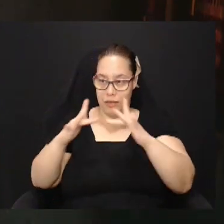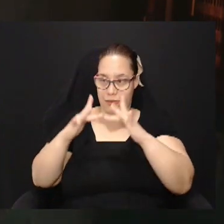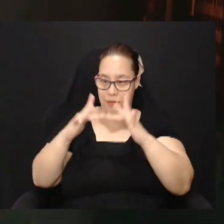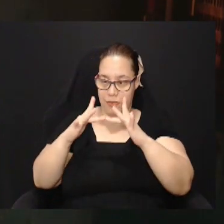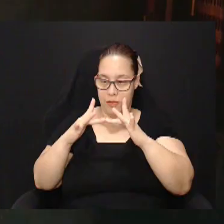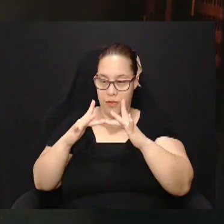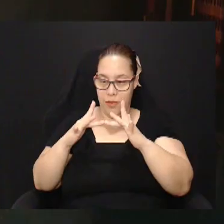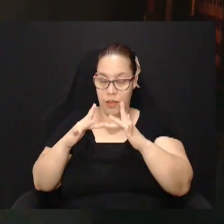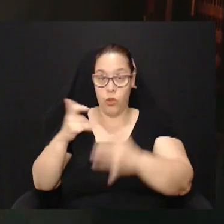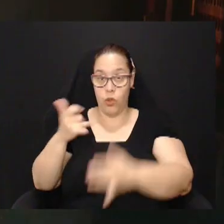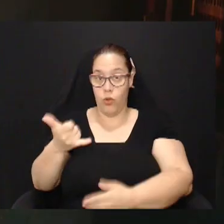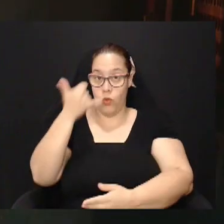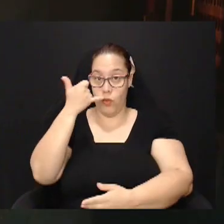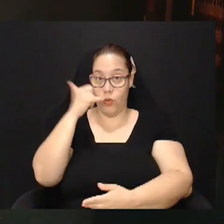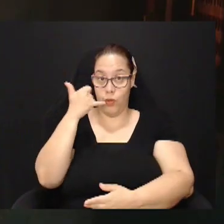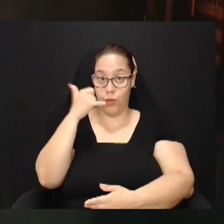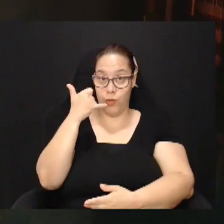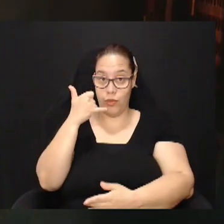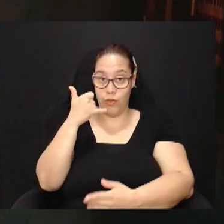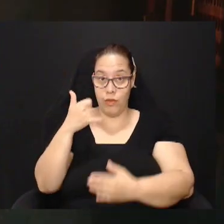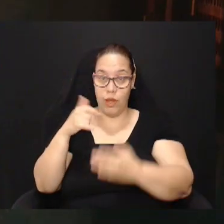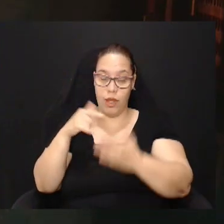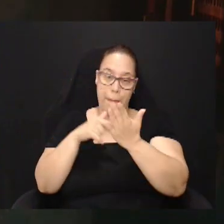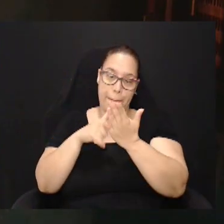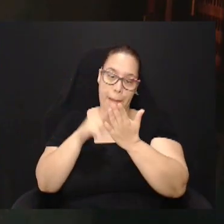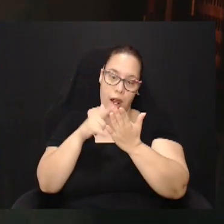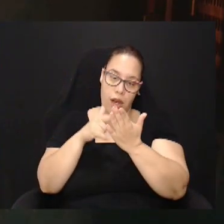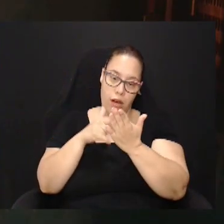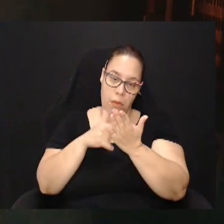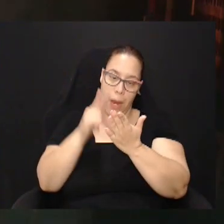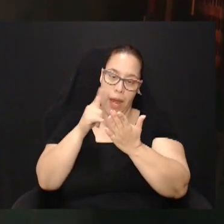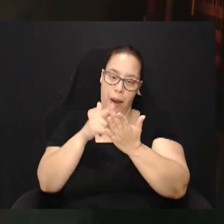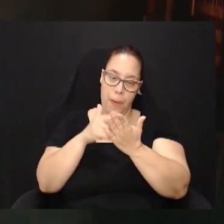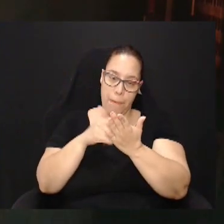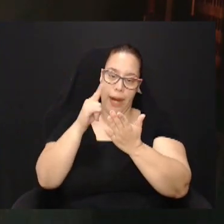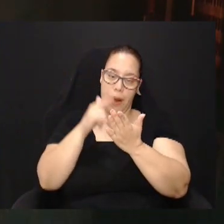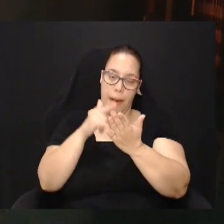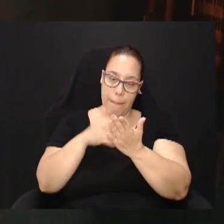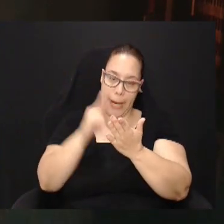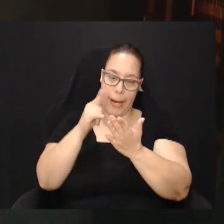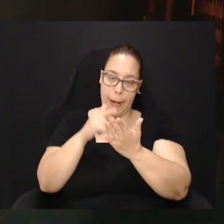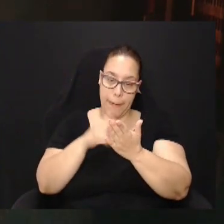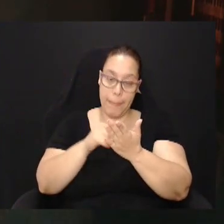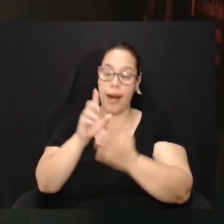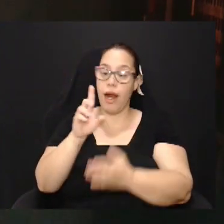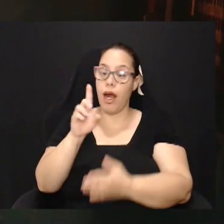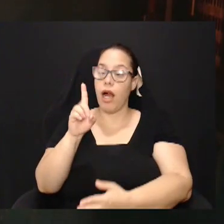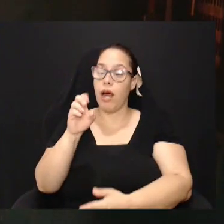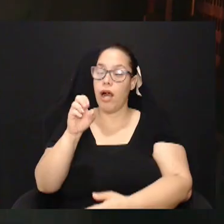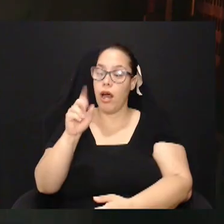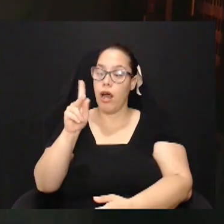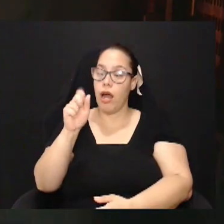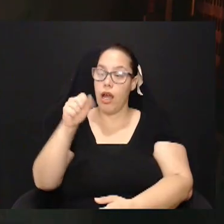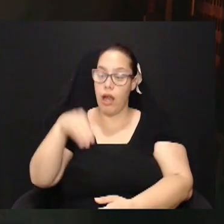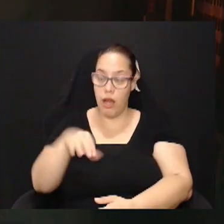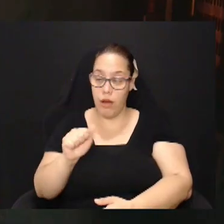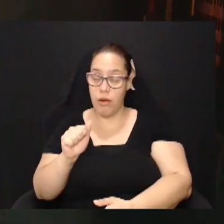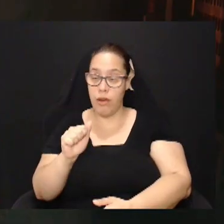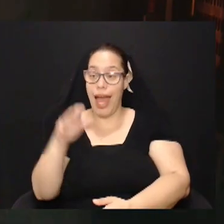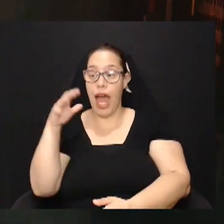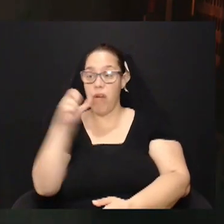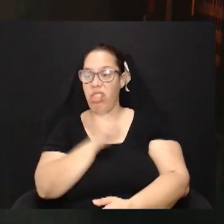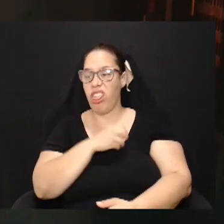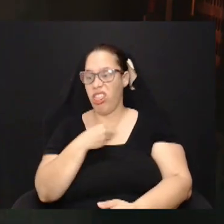celular e essa rolagem rápida e essa dopamina rápida, né, e fútil, né,